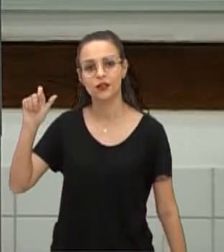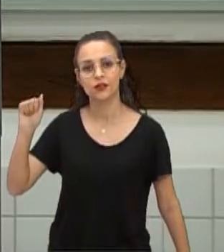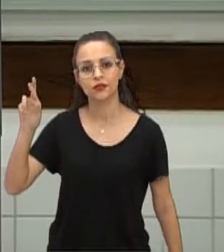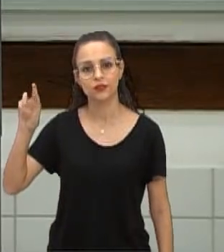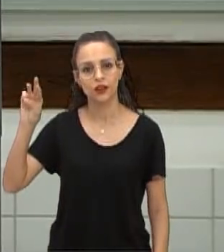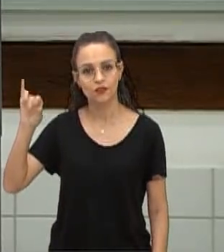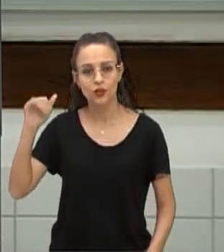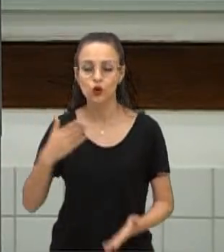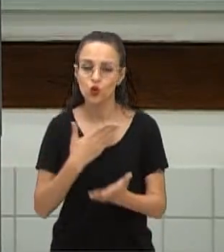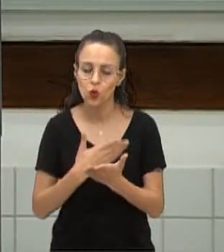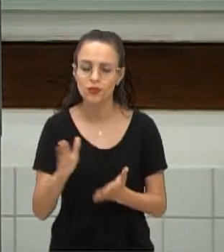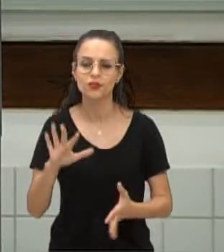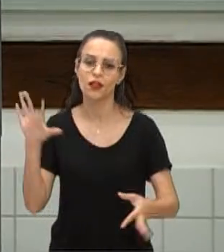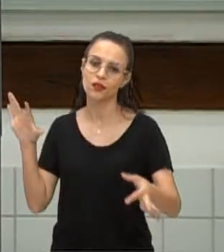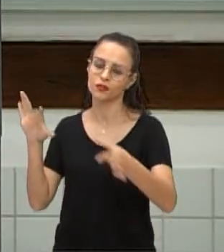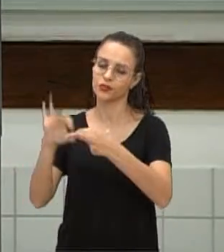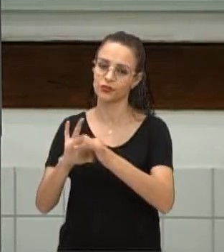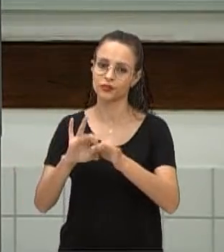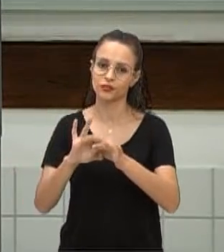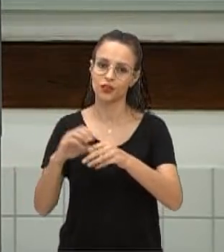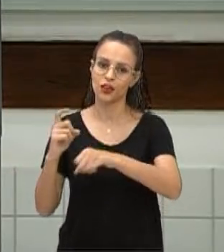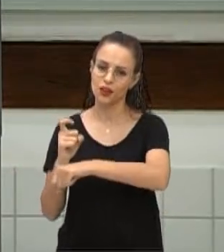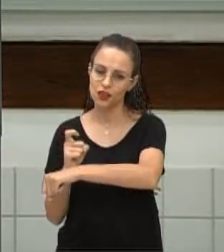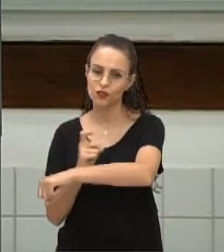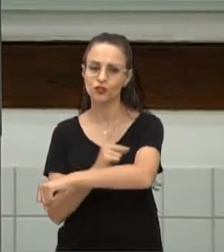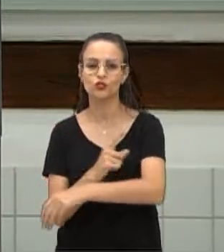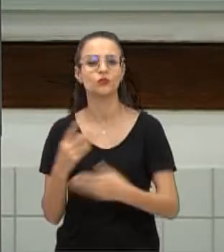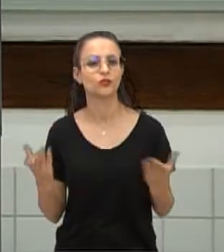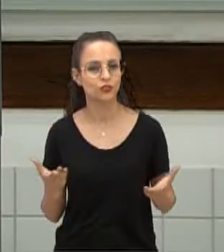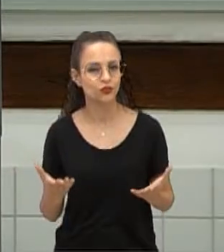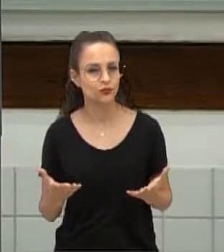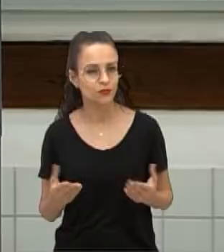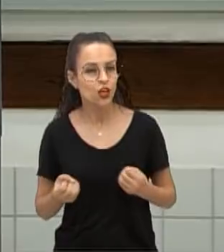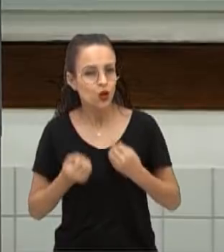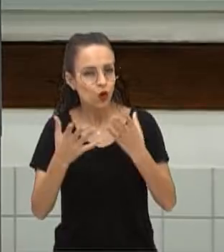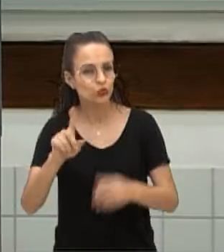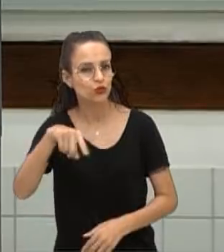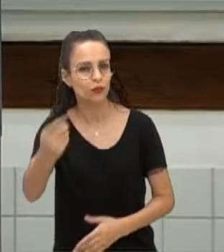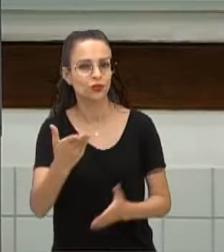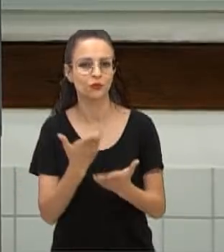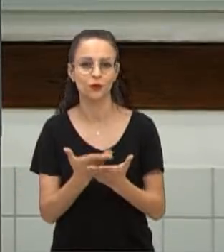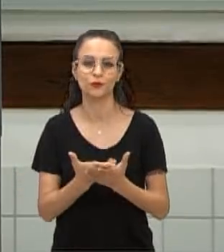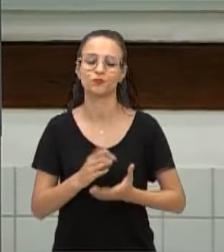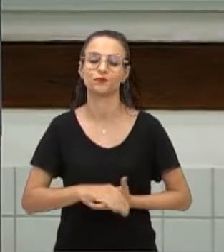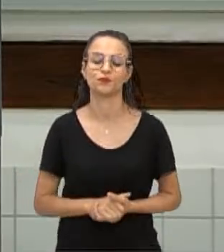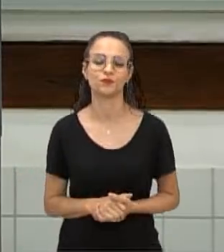fixismo e começar a partir para o evolucionismo? Conto para vocês na próxima aula.